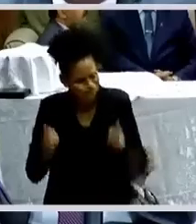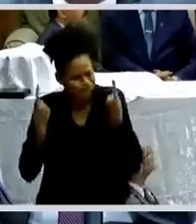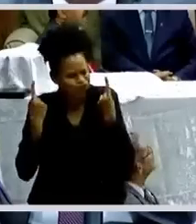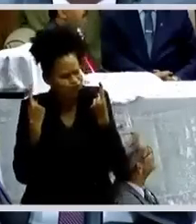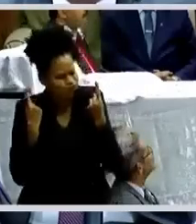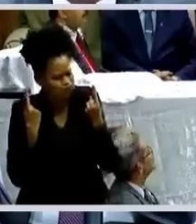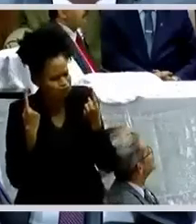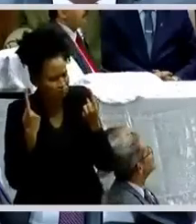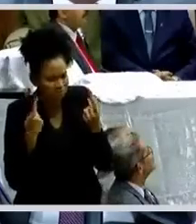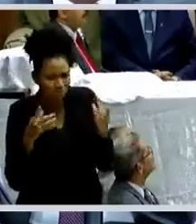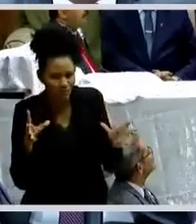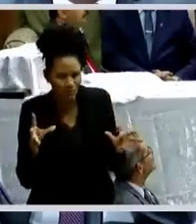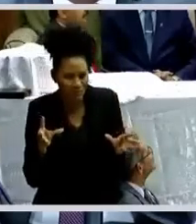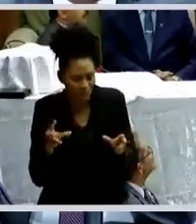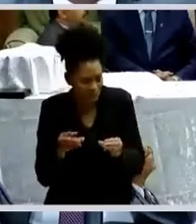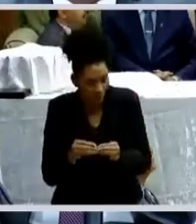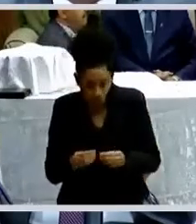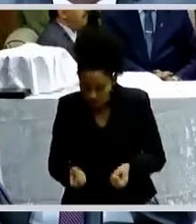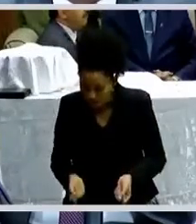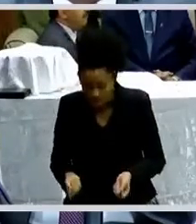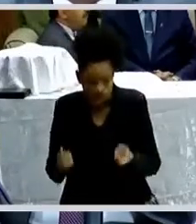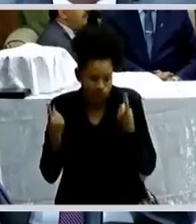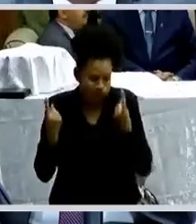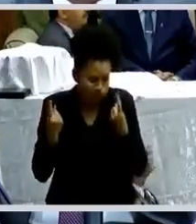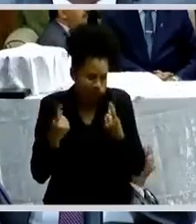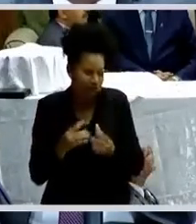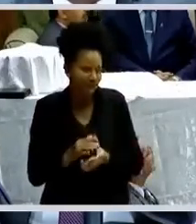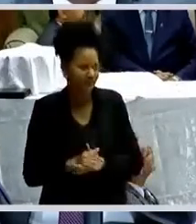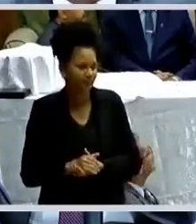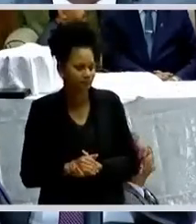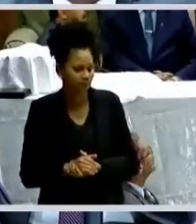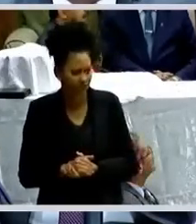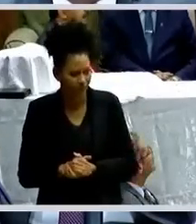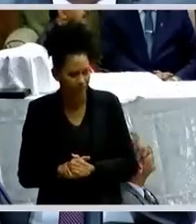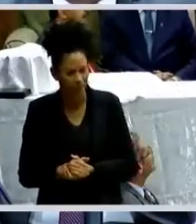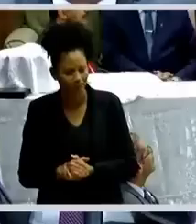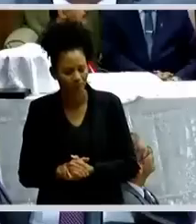Estou concluindo, um dos maiores absurdos.